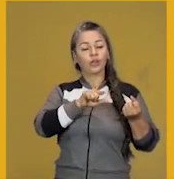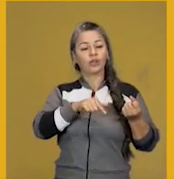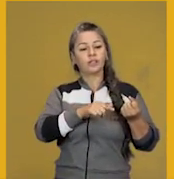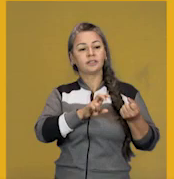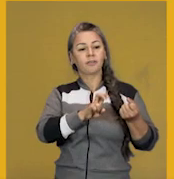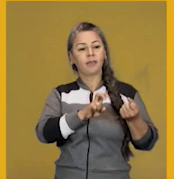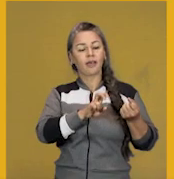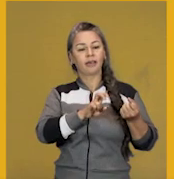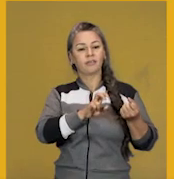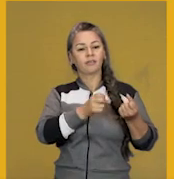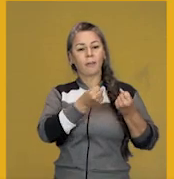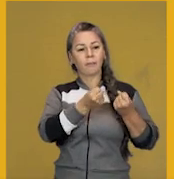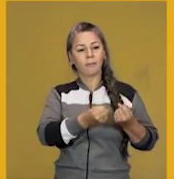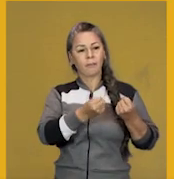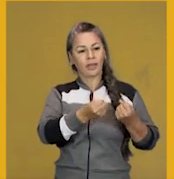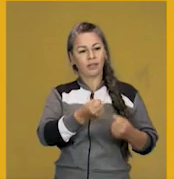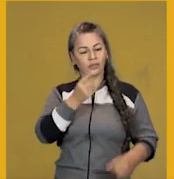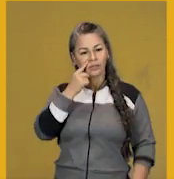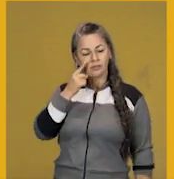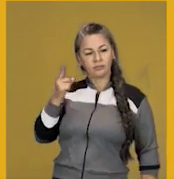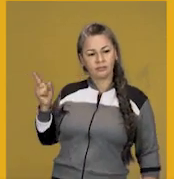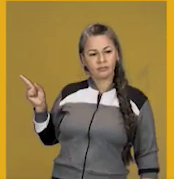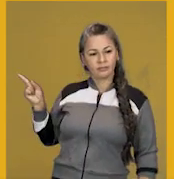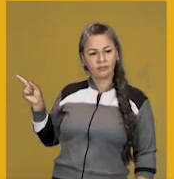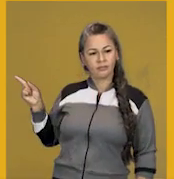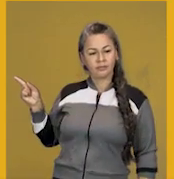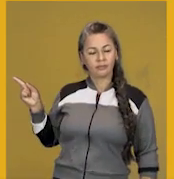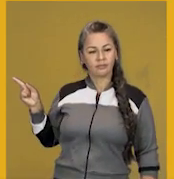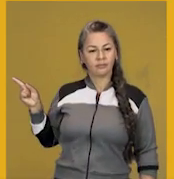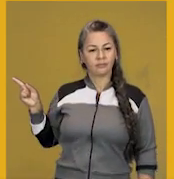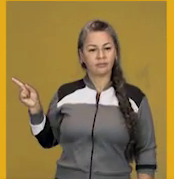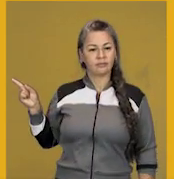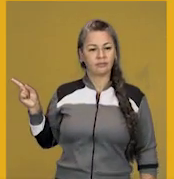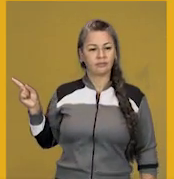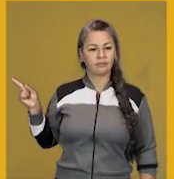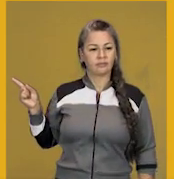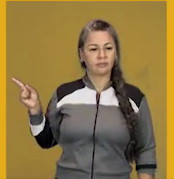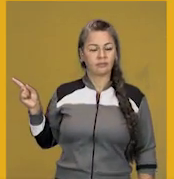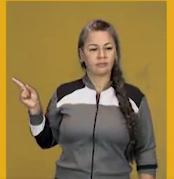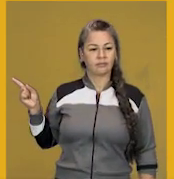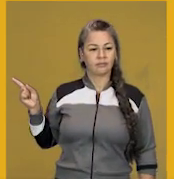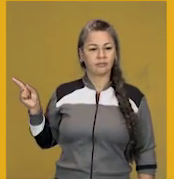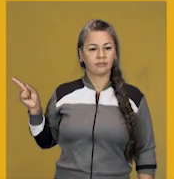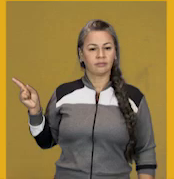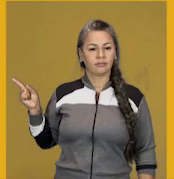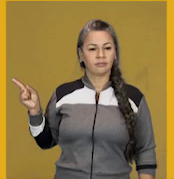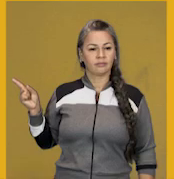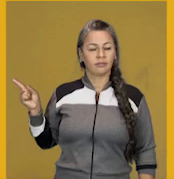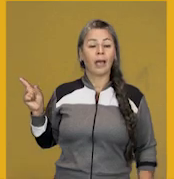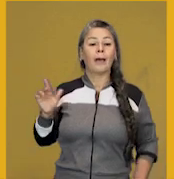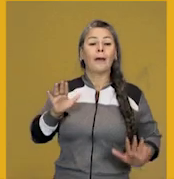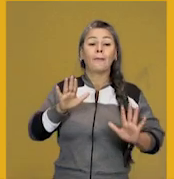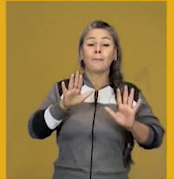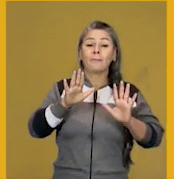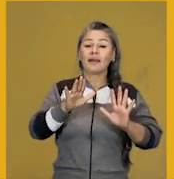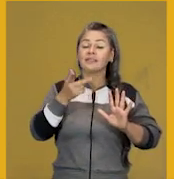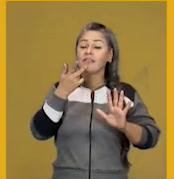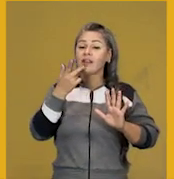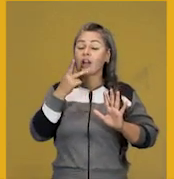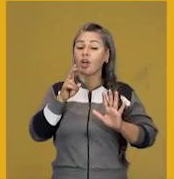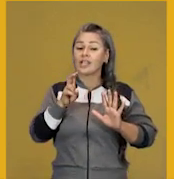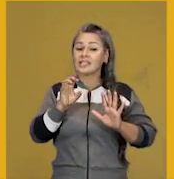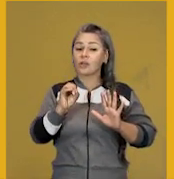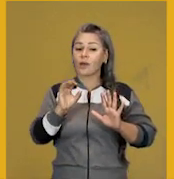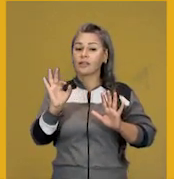X serão 2,5 vezes 70 mil dividido por 10, 17.500 calorias. Só que ele falou que isso são 50%